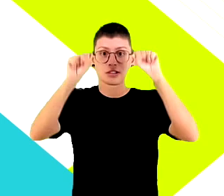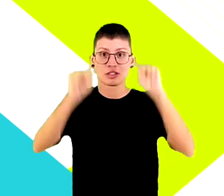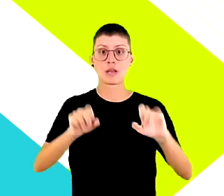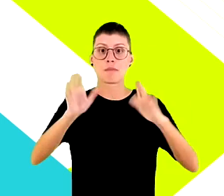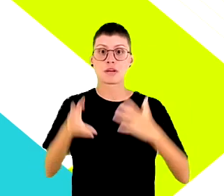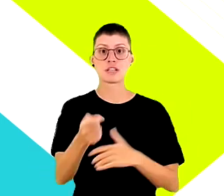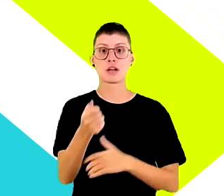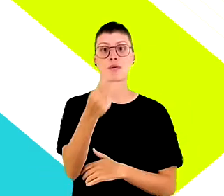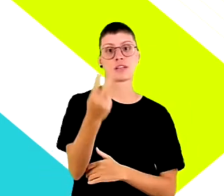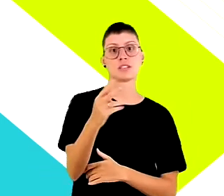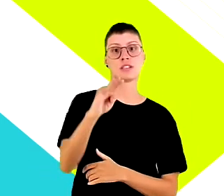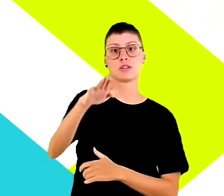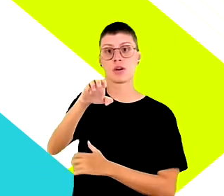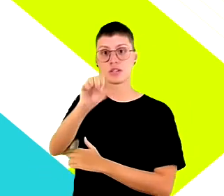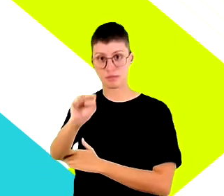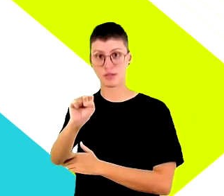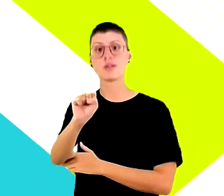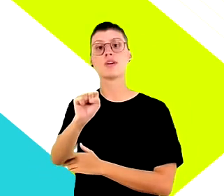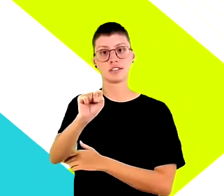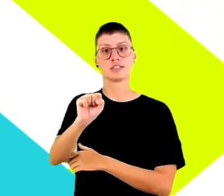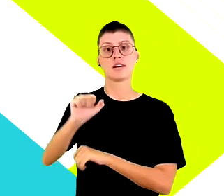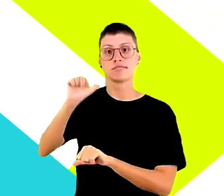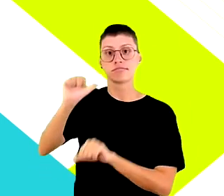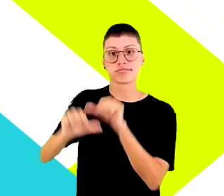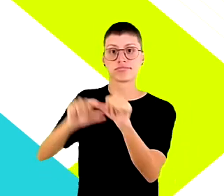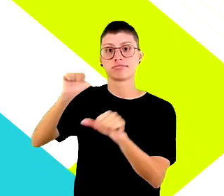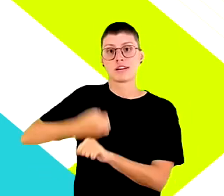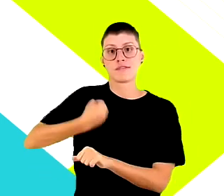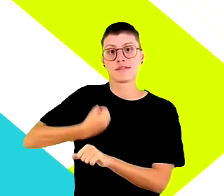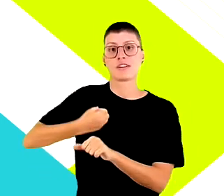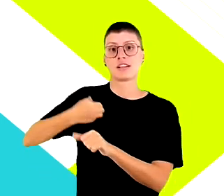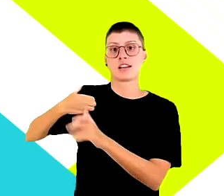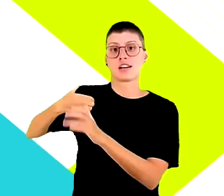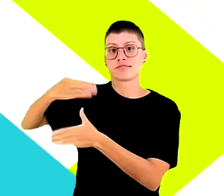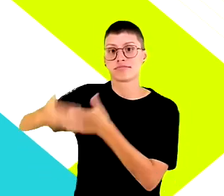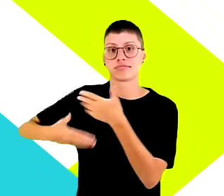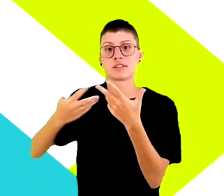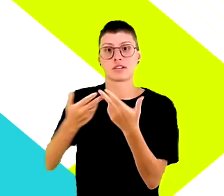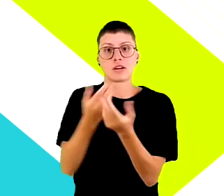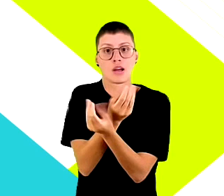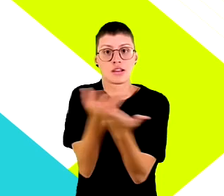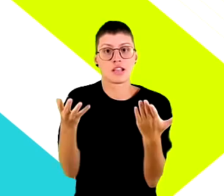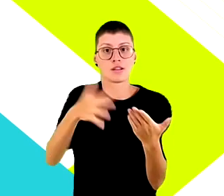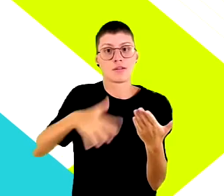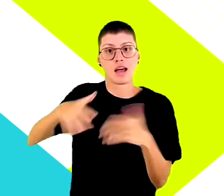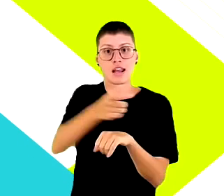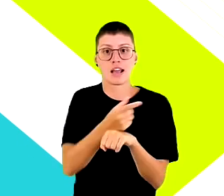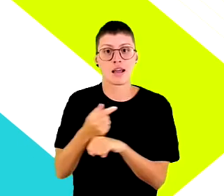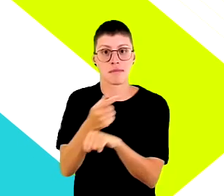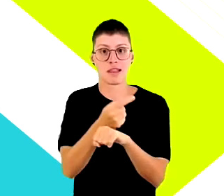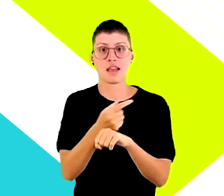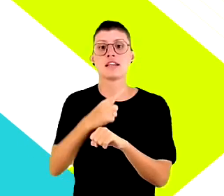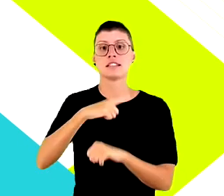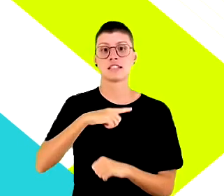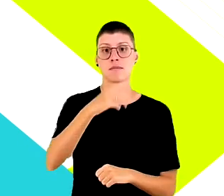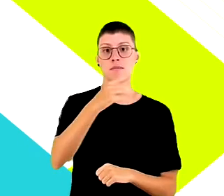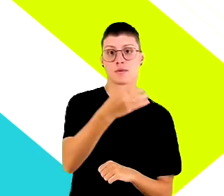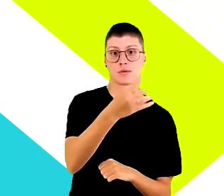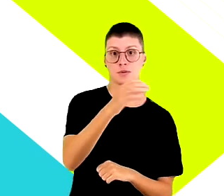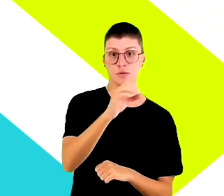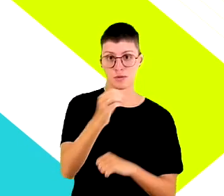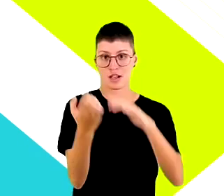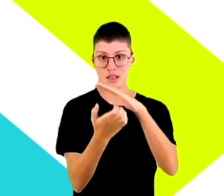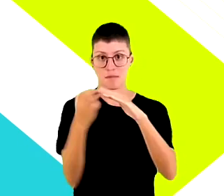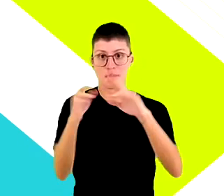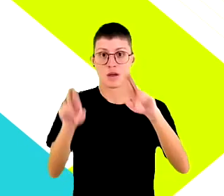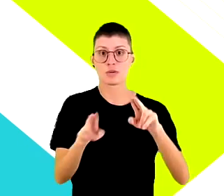de transação financeira, né, vindo de produtores, né, levando para o mercado de capitais. Temos 40 empresas hoje usando o nosso sistema de